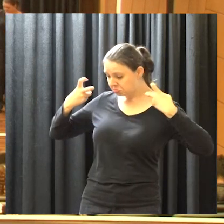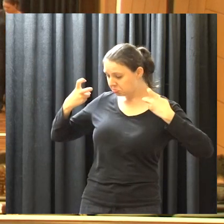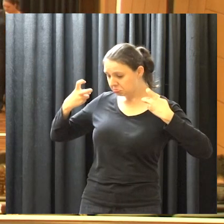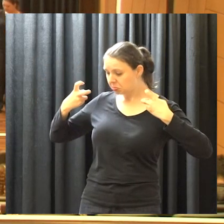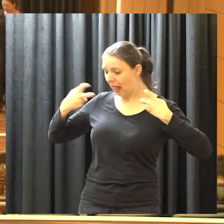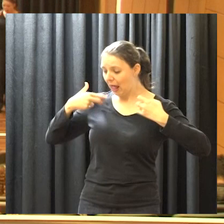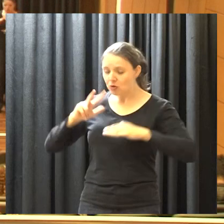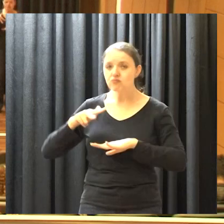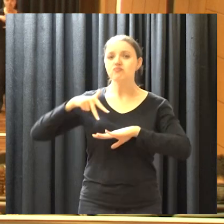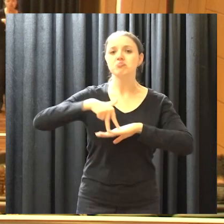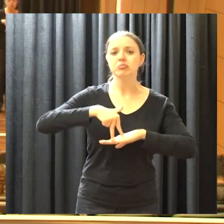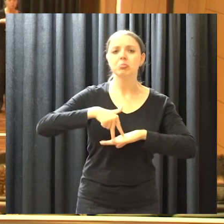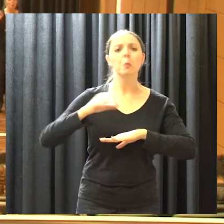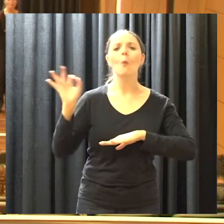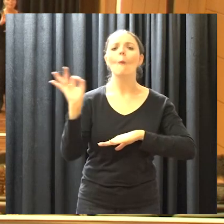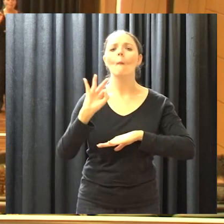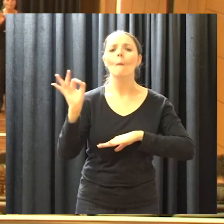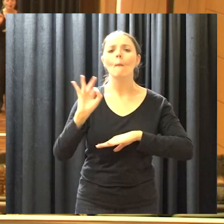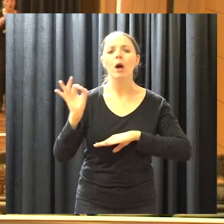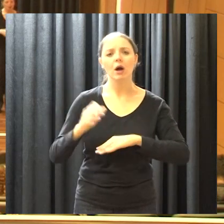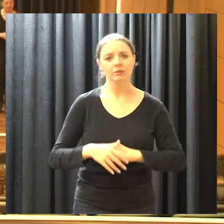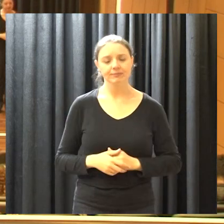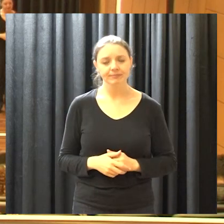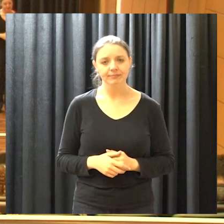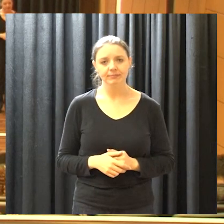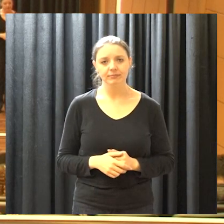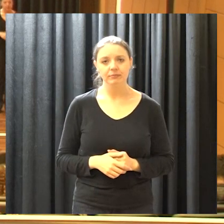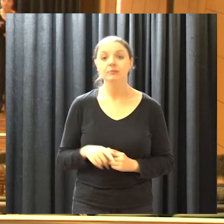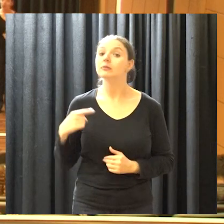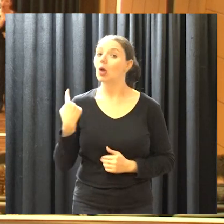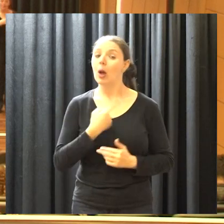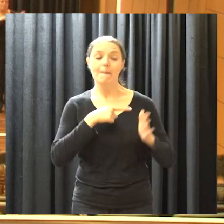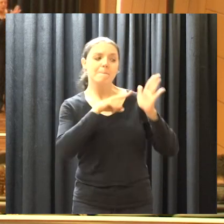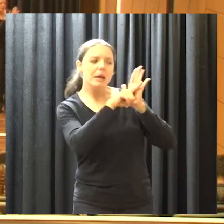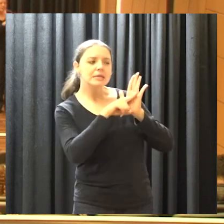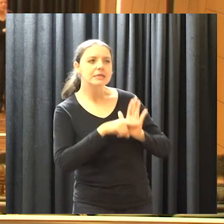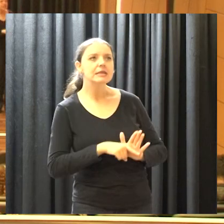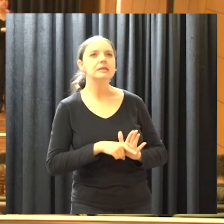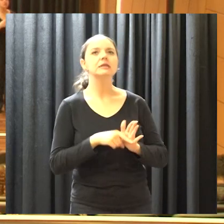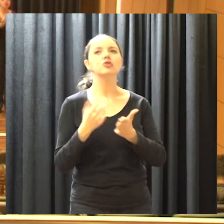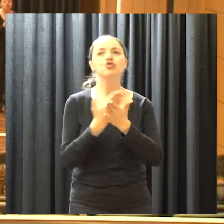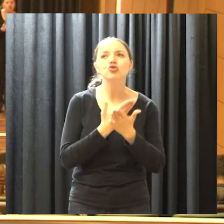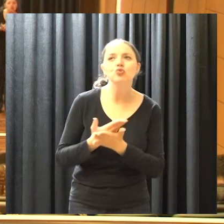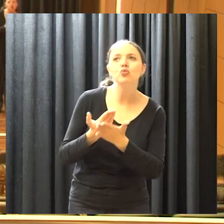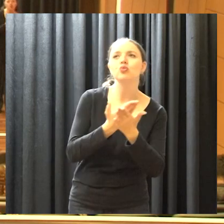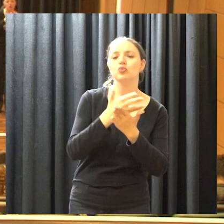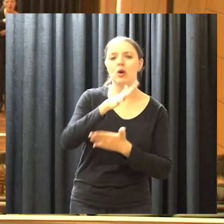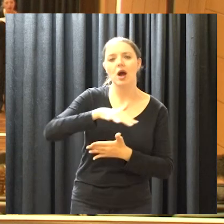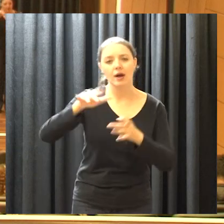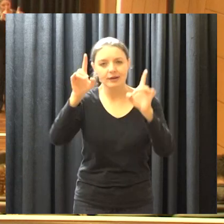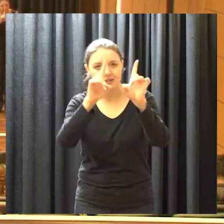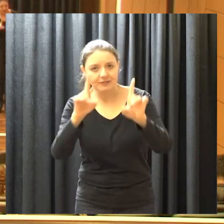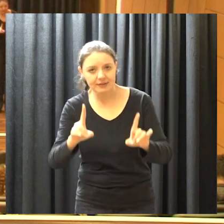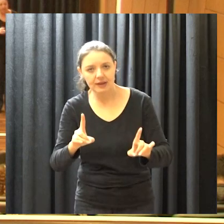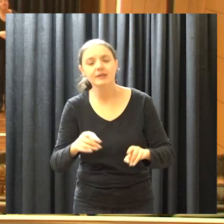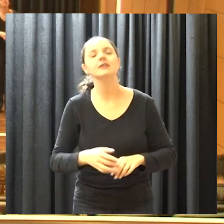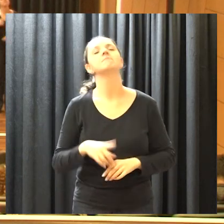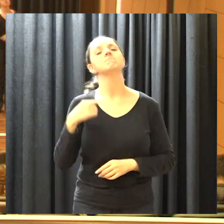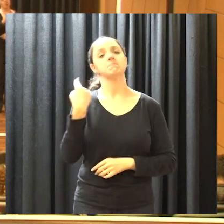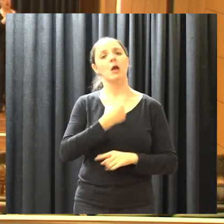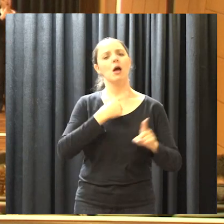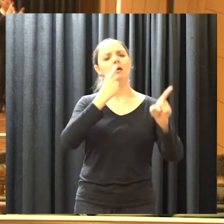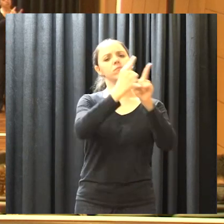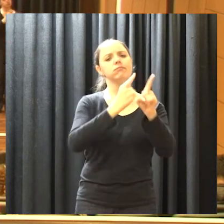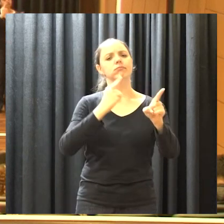com deficiência. A partir de nossas pesquisas e vivências relacionadas à deficiência, temos identificado,